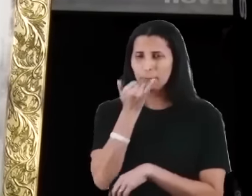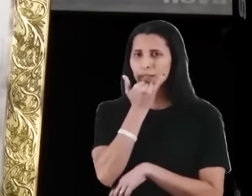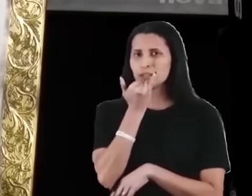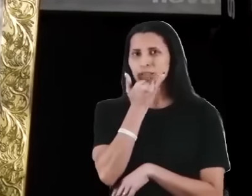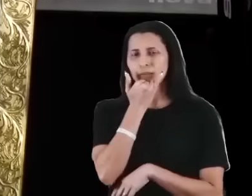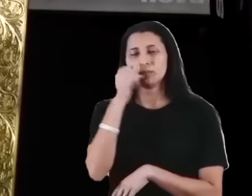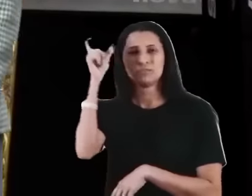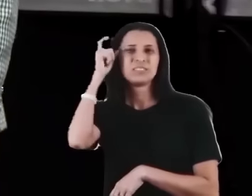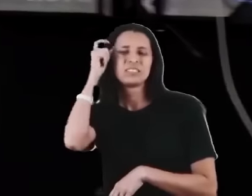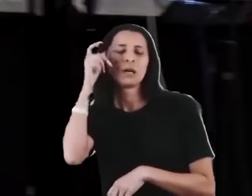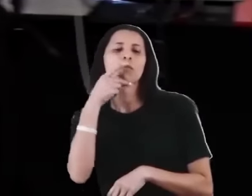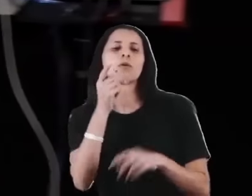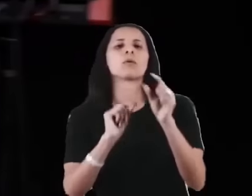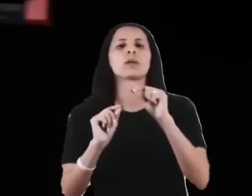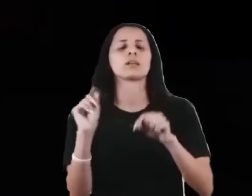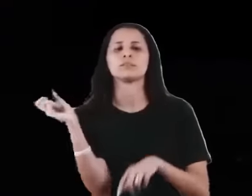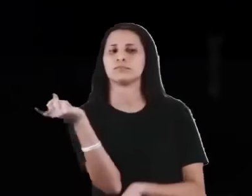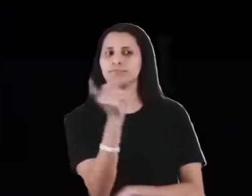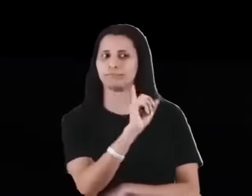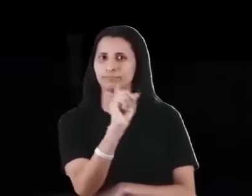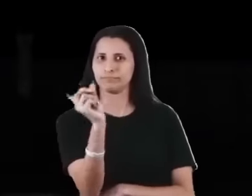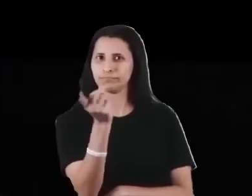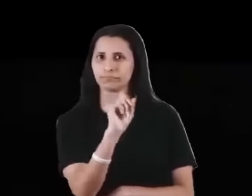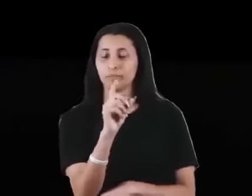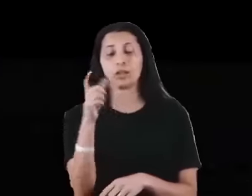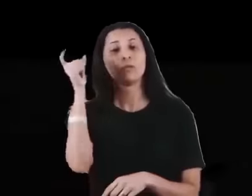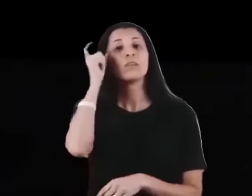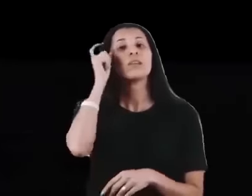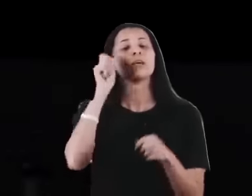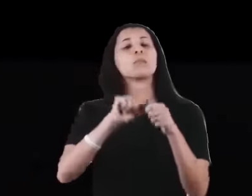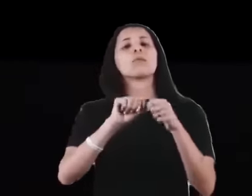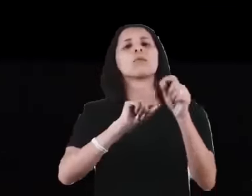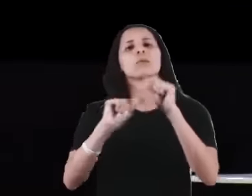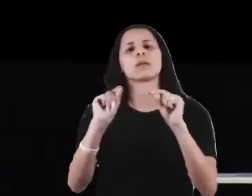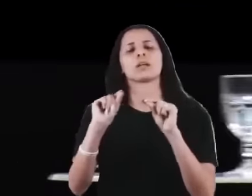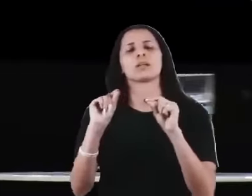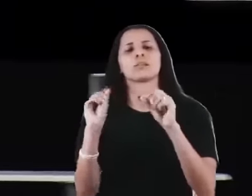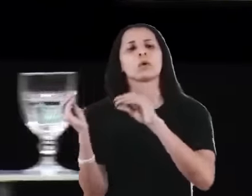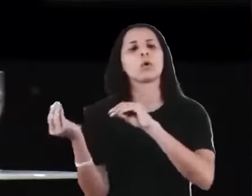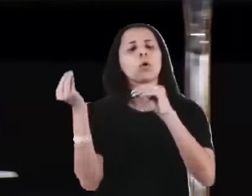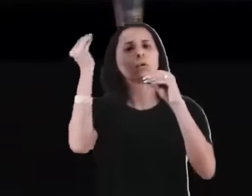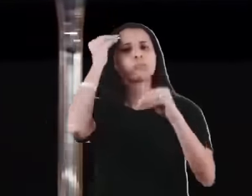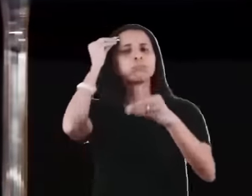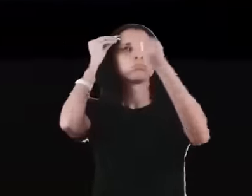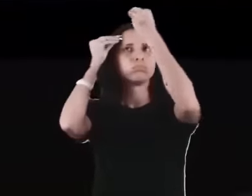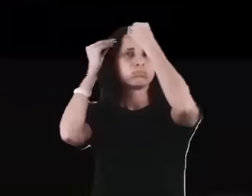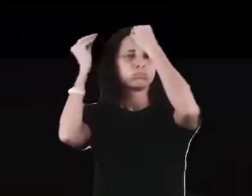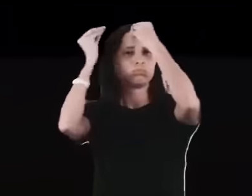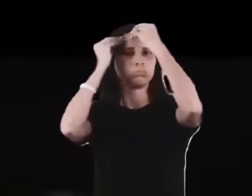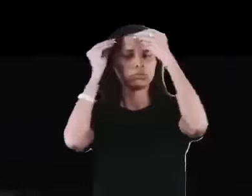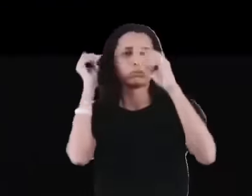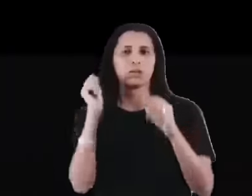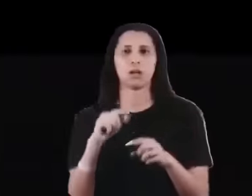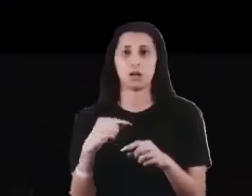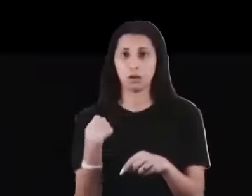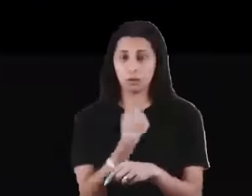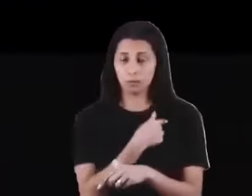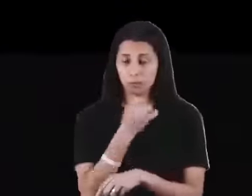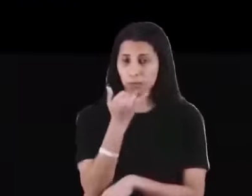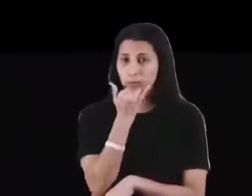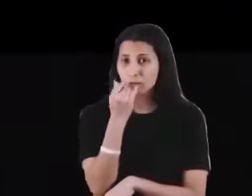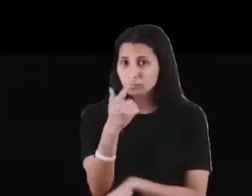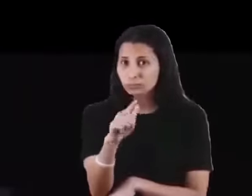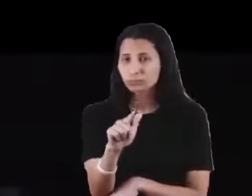vai não e sabe o que é que o diabo faz ele lança várias coisas na cabeça da gente pra gente não perdoar vou falar